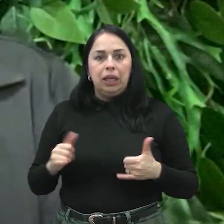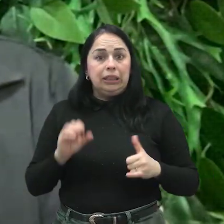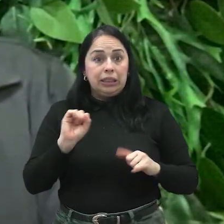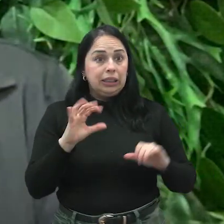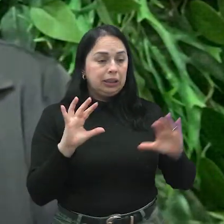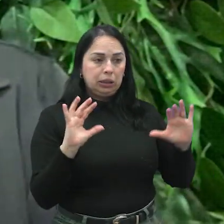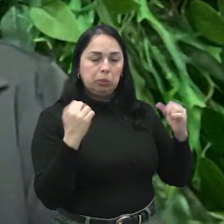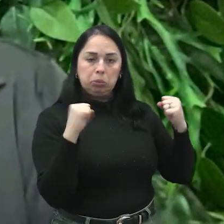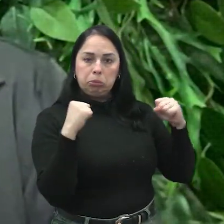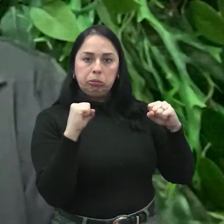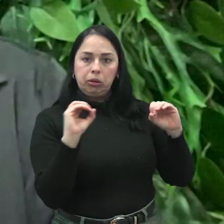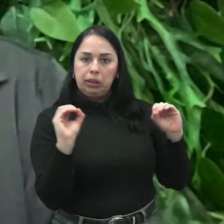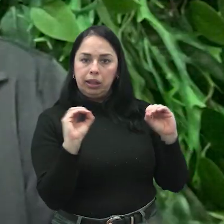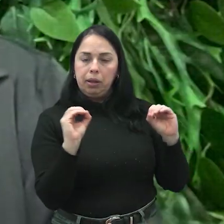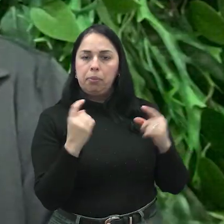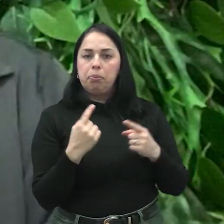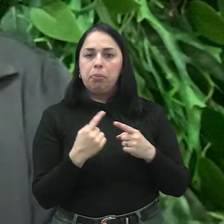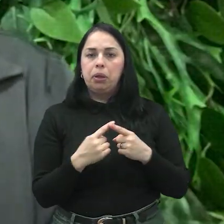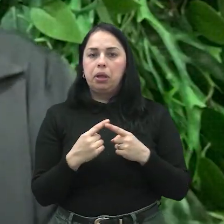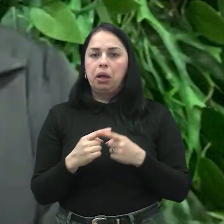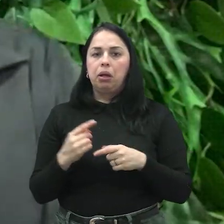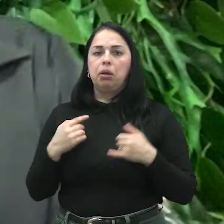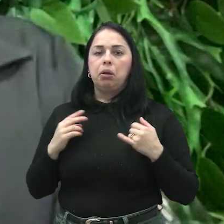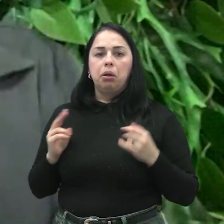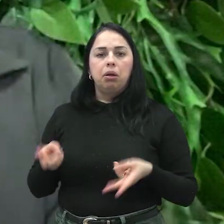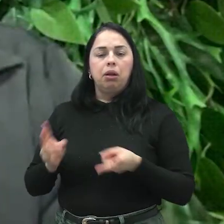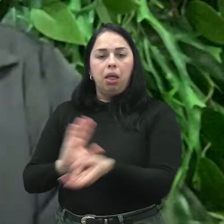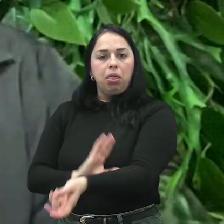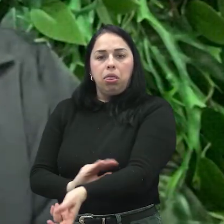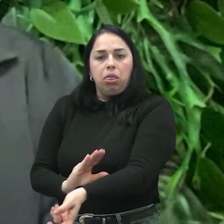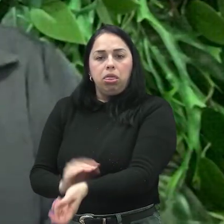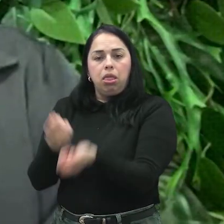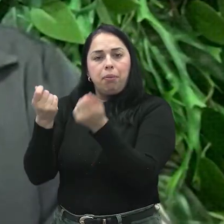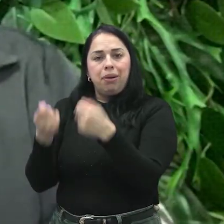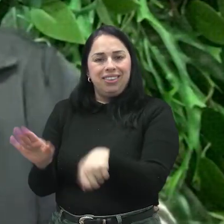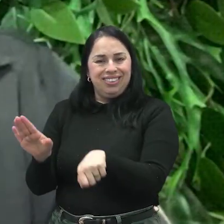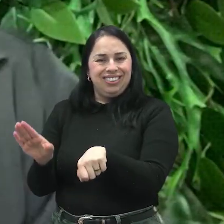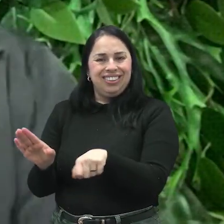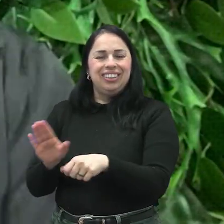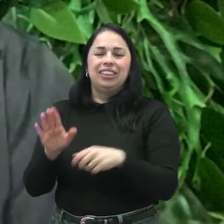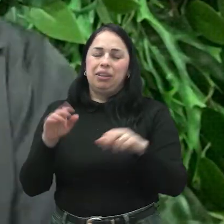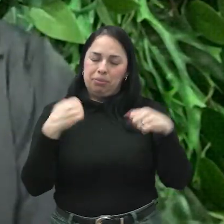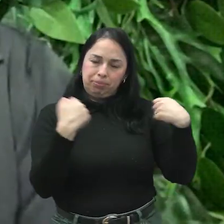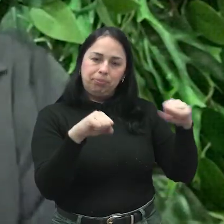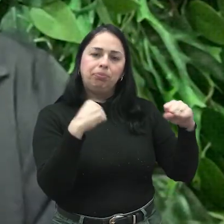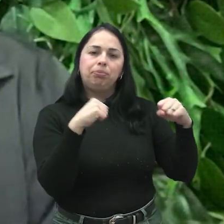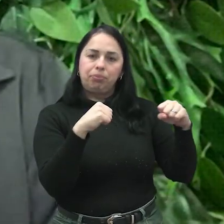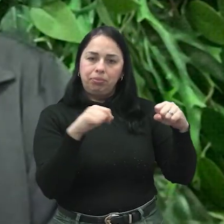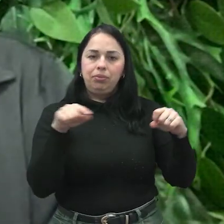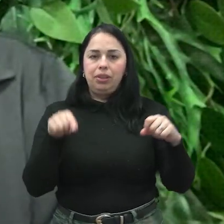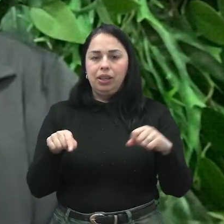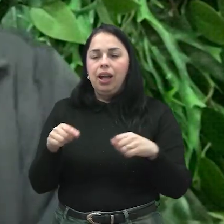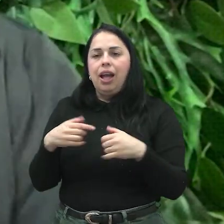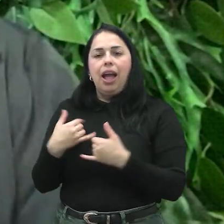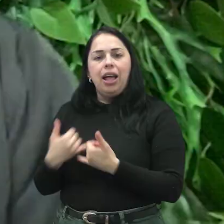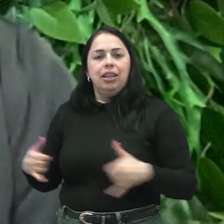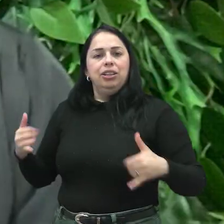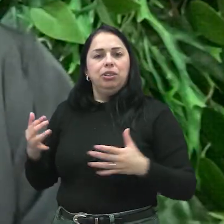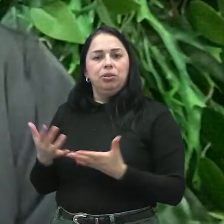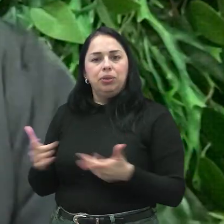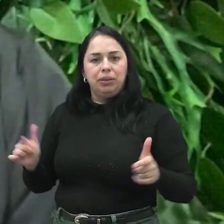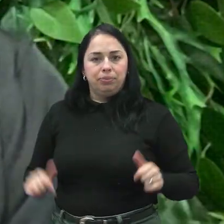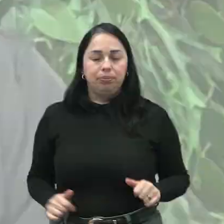eu não pratico uma atividade física, não tem por que ele manter uma musculatura que vai fazer com que eu gaste energia, sendo que eu não